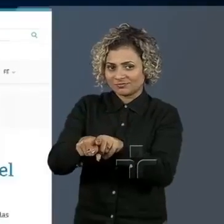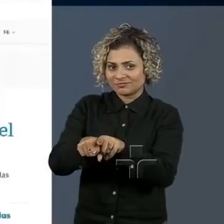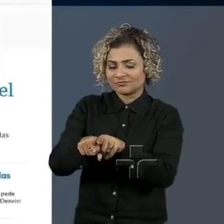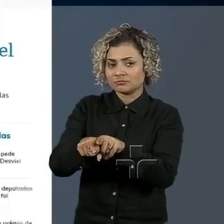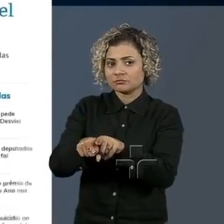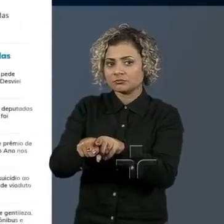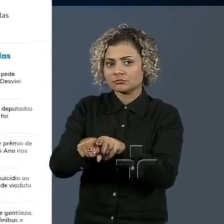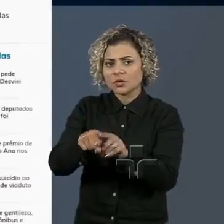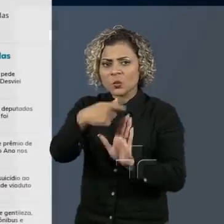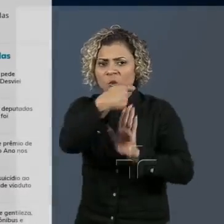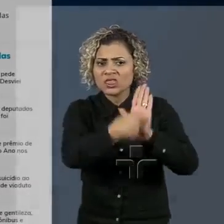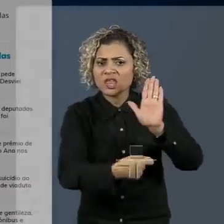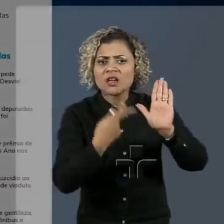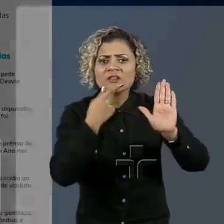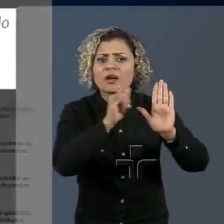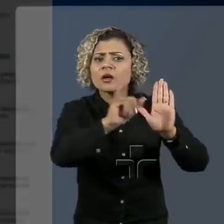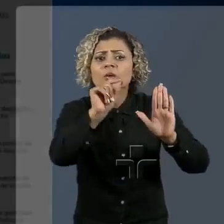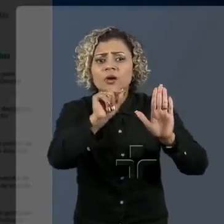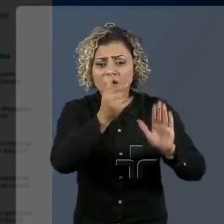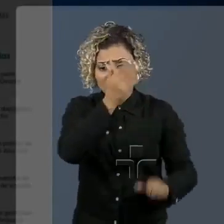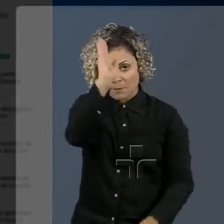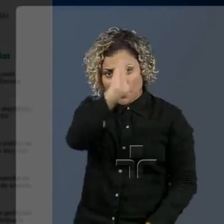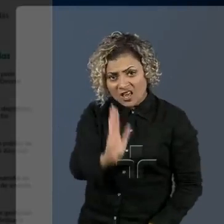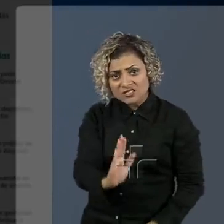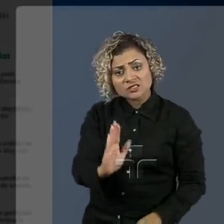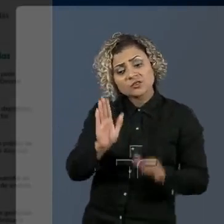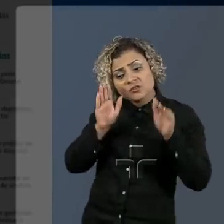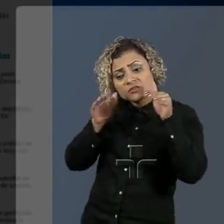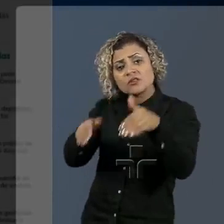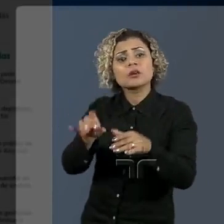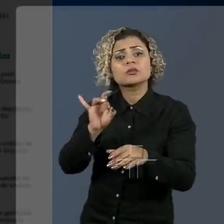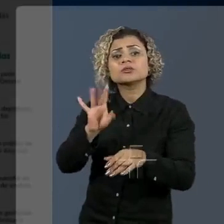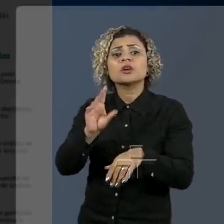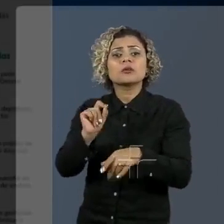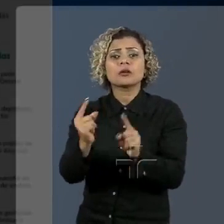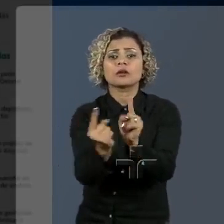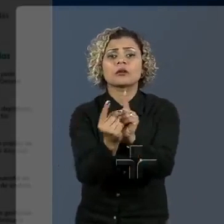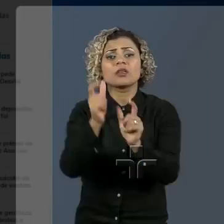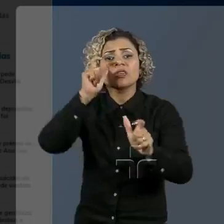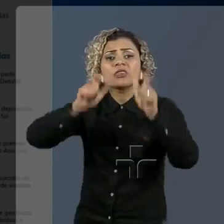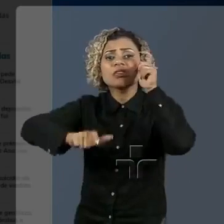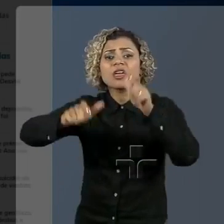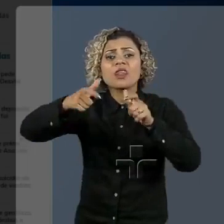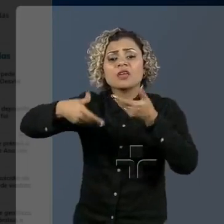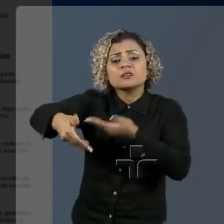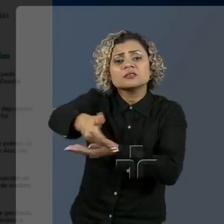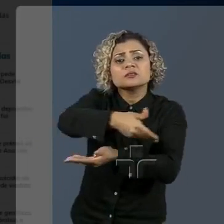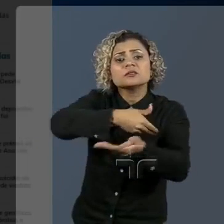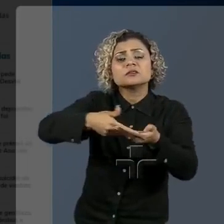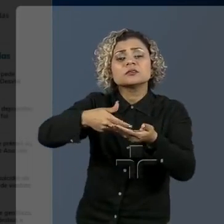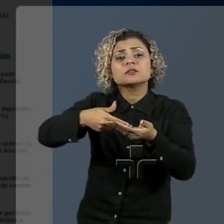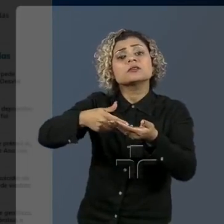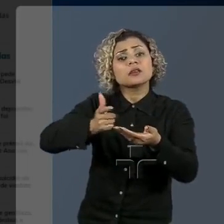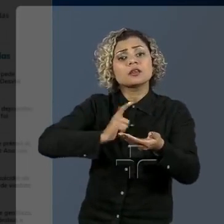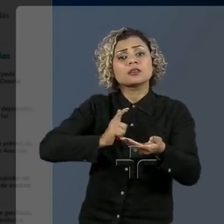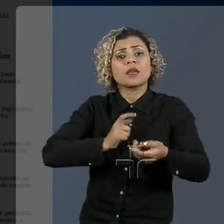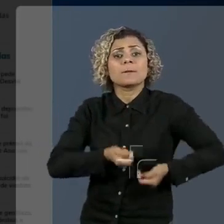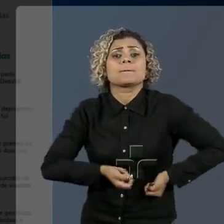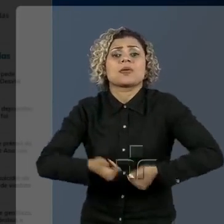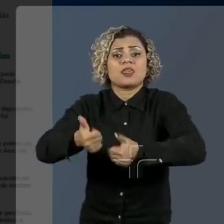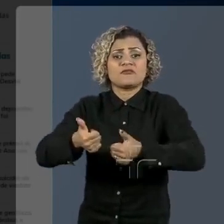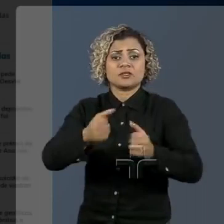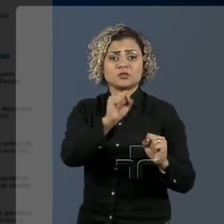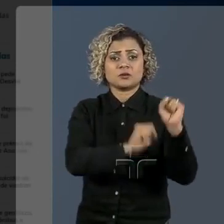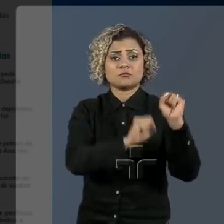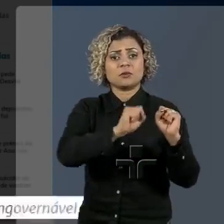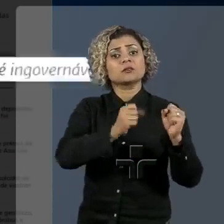dos trechos do texto diz que o Brasil é governado exclusivamente para atender aos interesses de corporações com acesso privilegiado ao